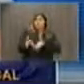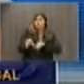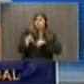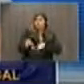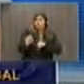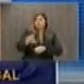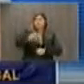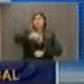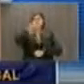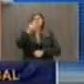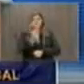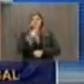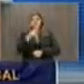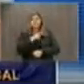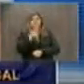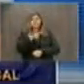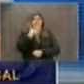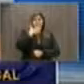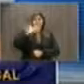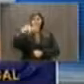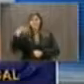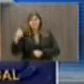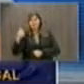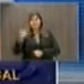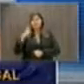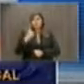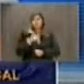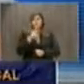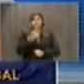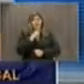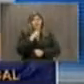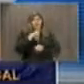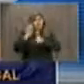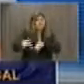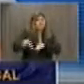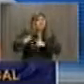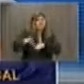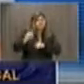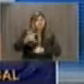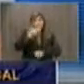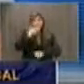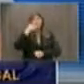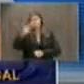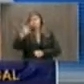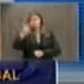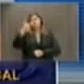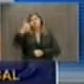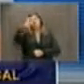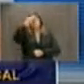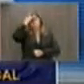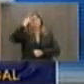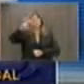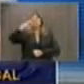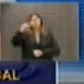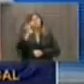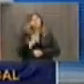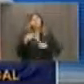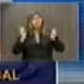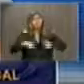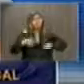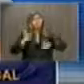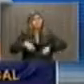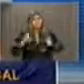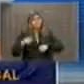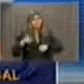uma melhoria efetiva para garantir um melhor ensino, um ensino de qualidade à população. Então, nós precisamos, primeiro, recuperar esses